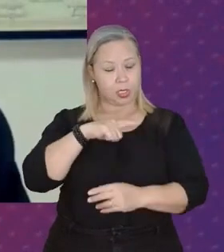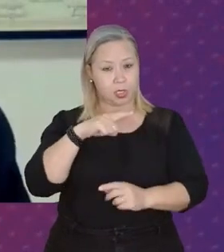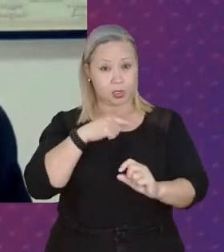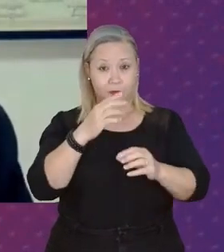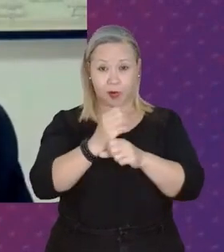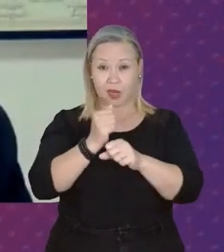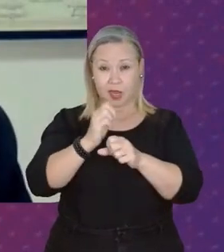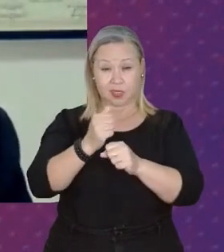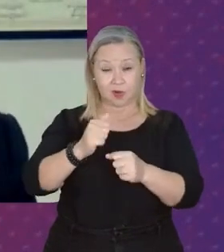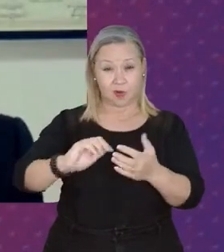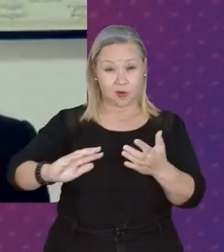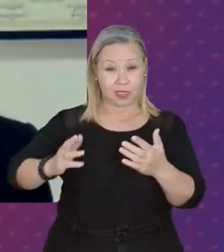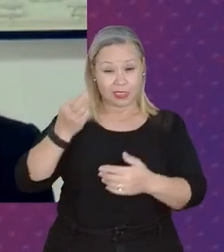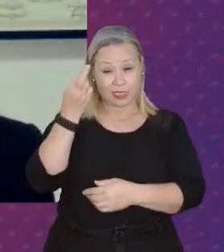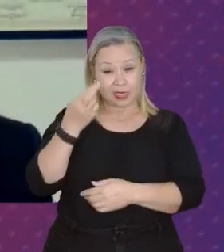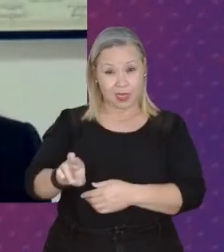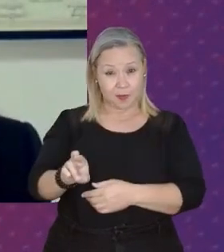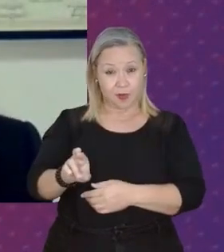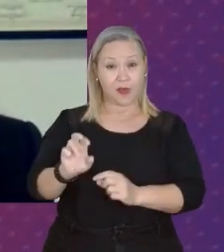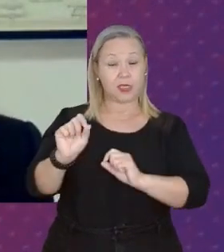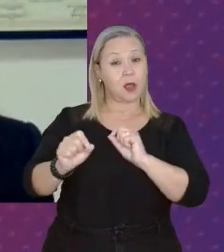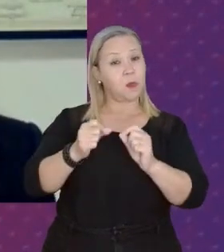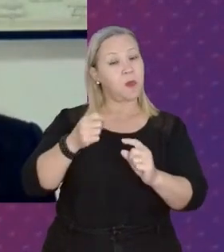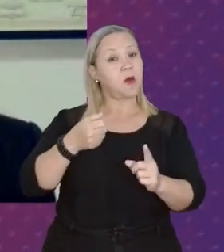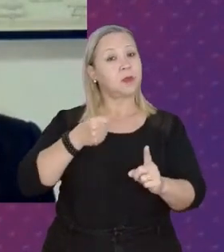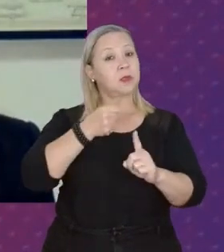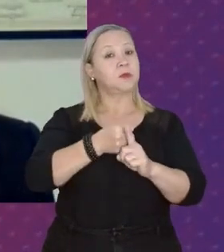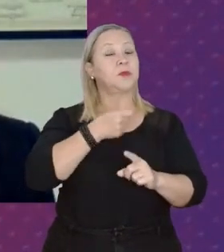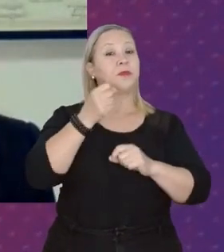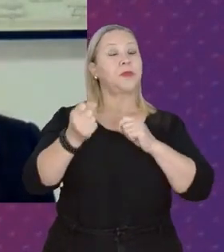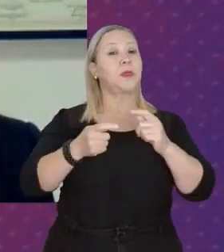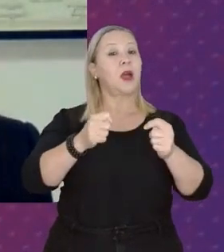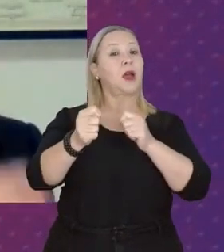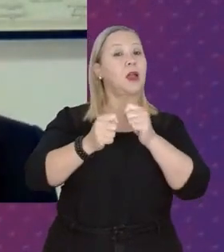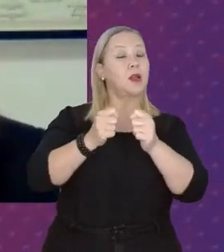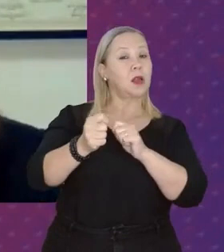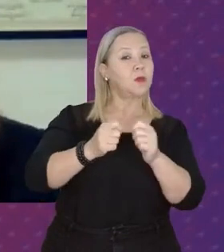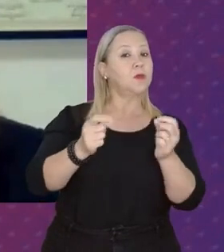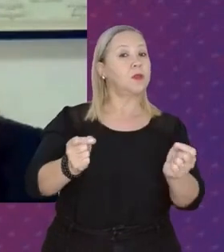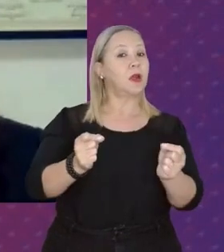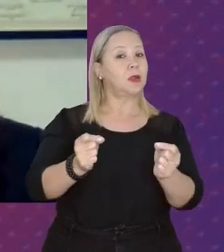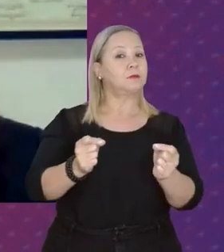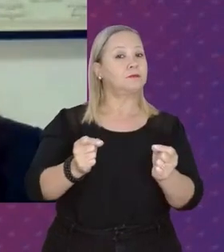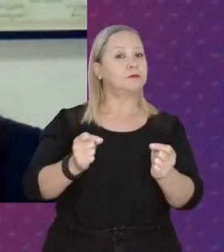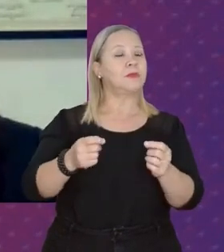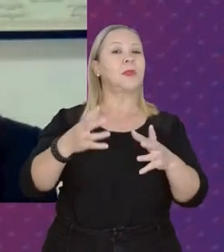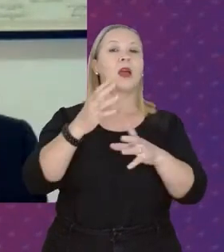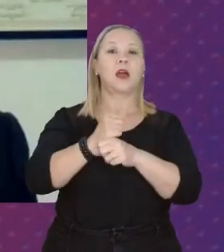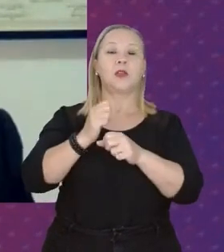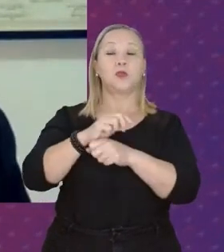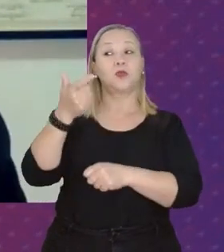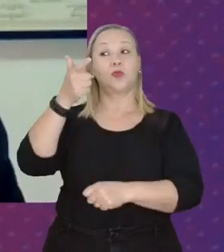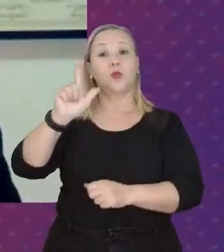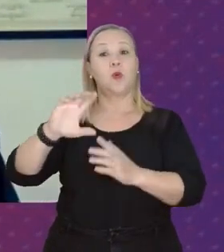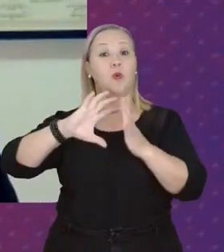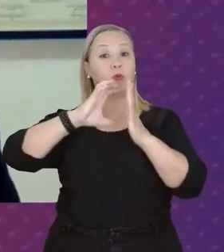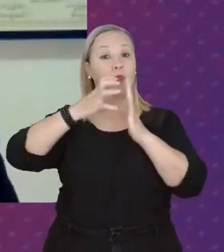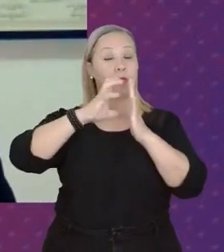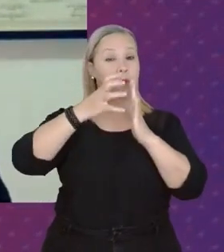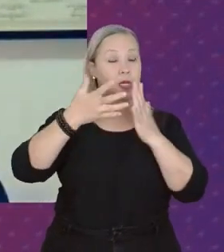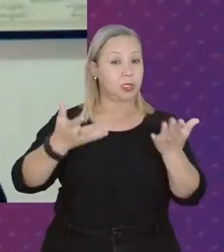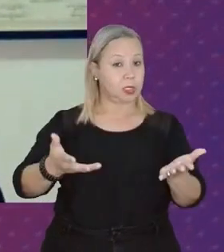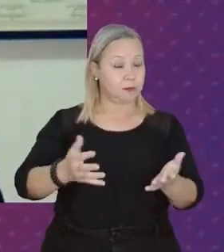contas aprovadas, isso pode impactar na regularidade das contas do outro partido, né? Do partido, por exemplo,